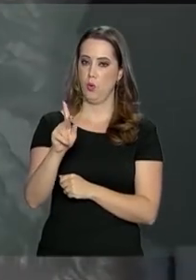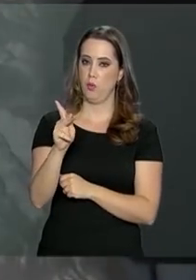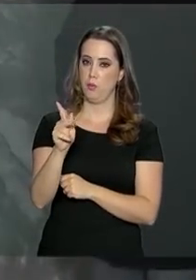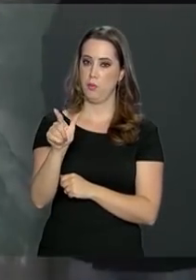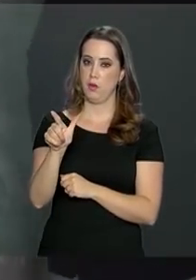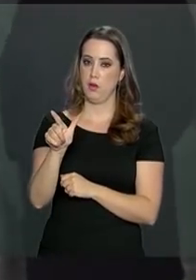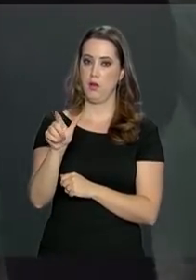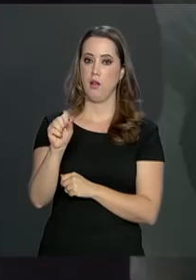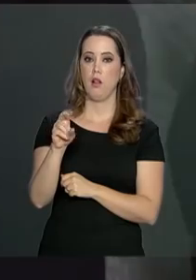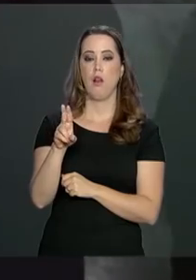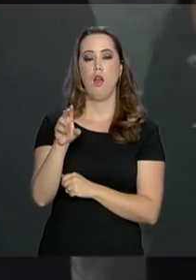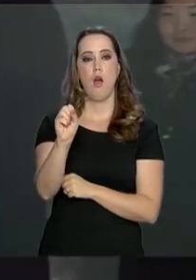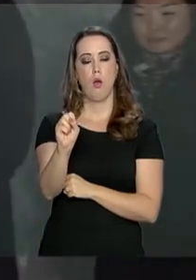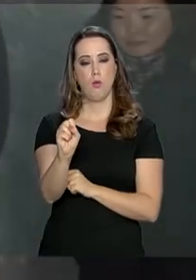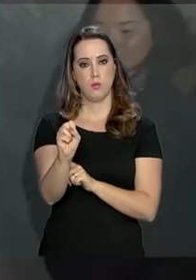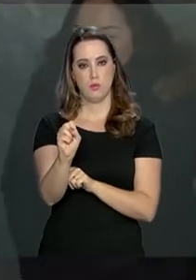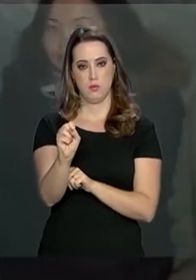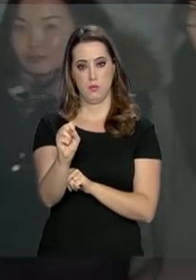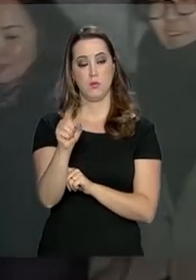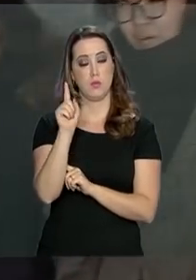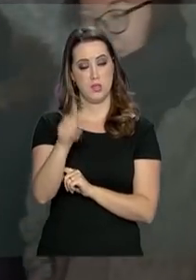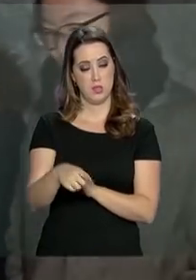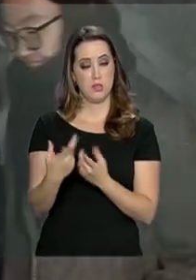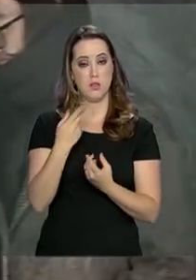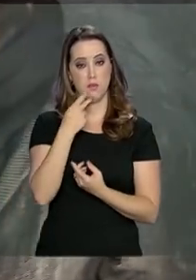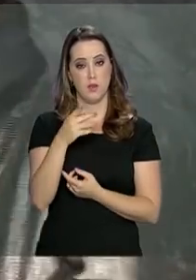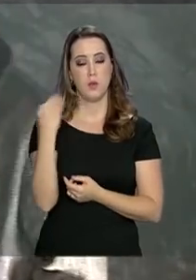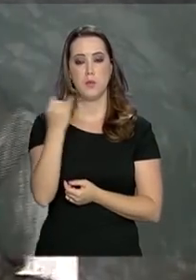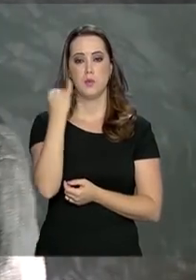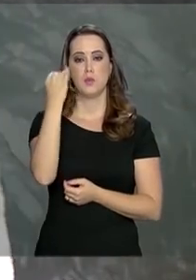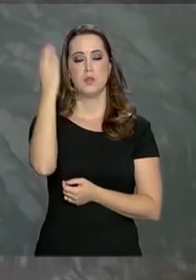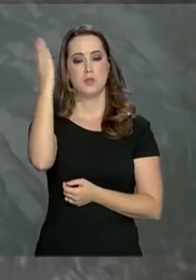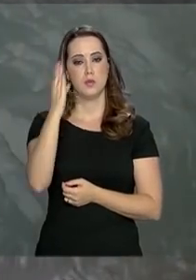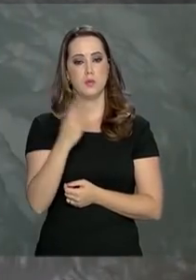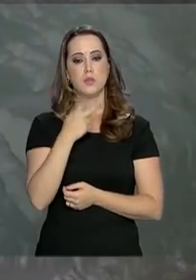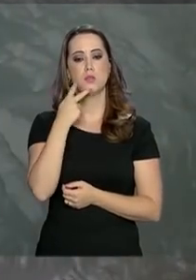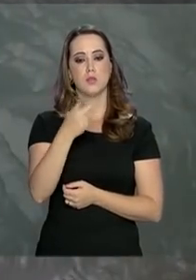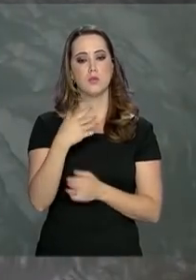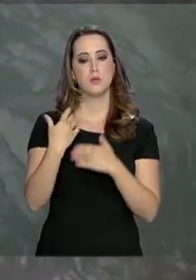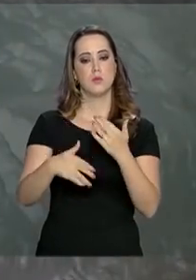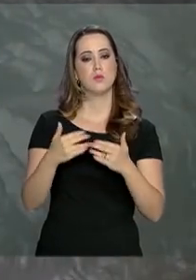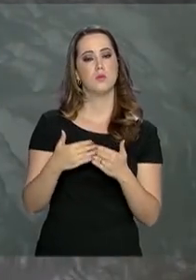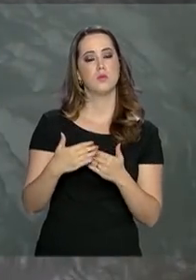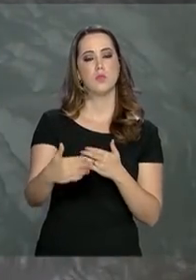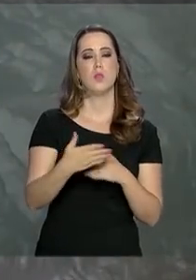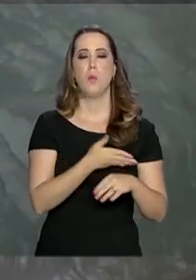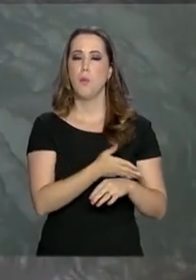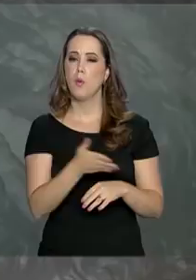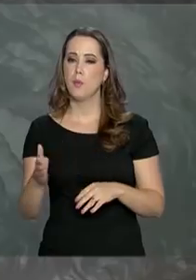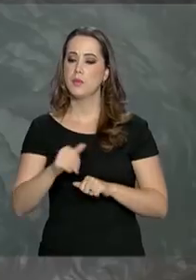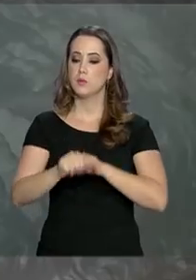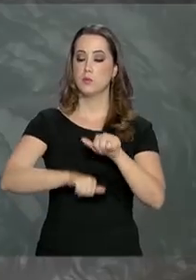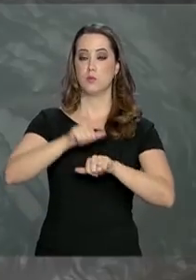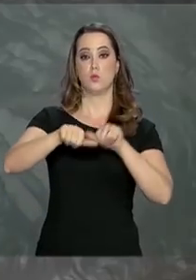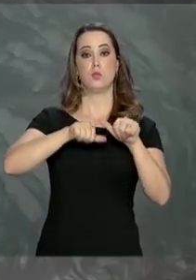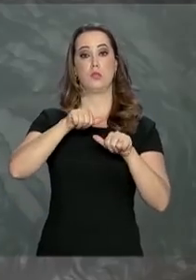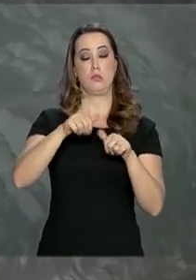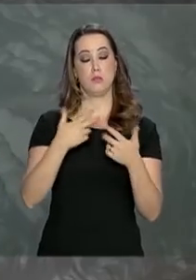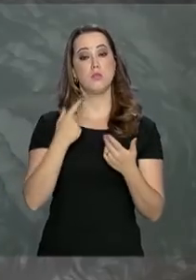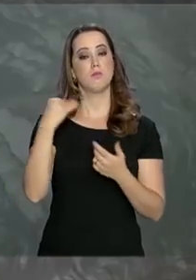a importância do Brasil e ressaltou inclusive que o país segue para um momento de